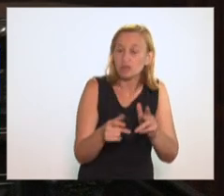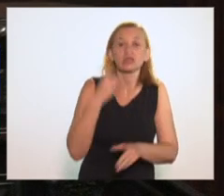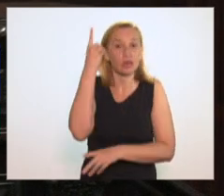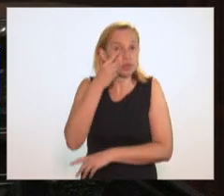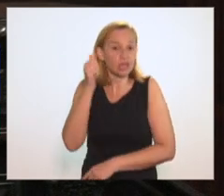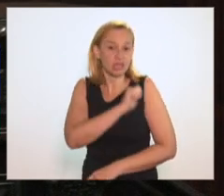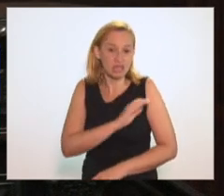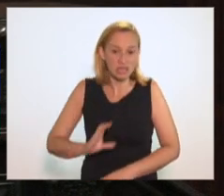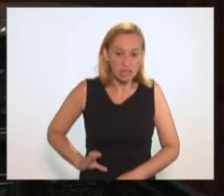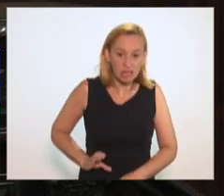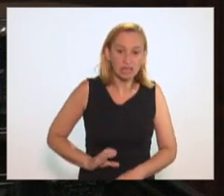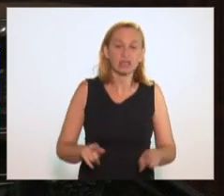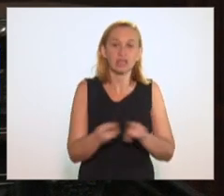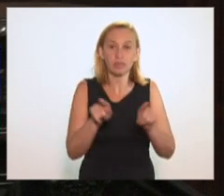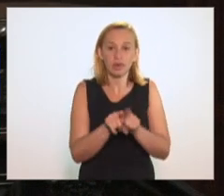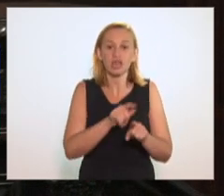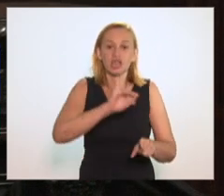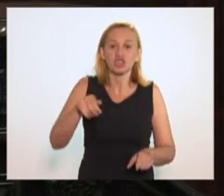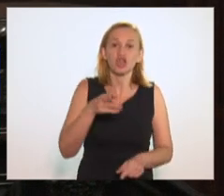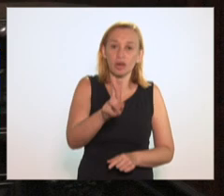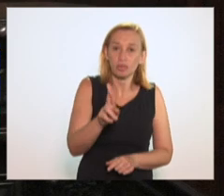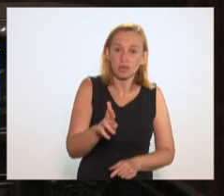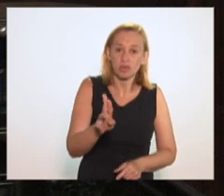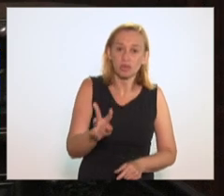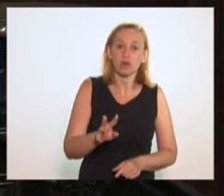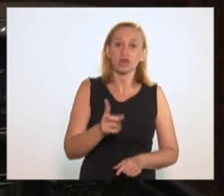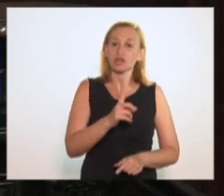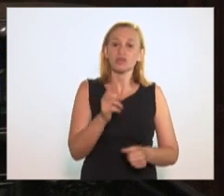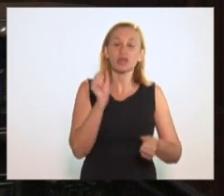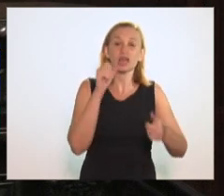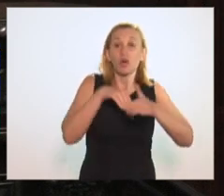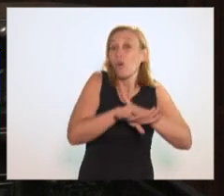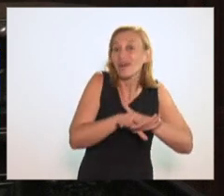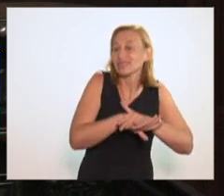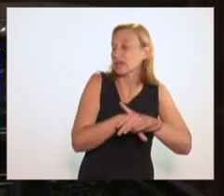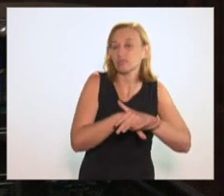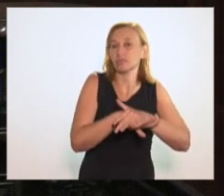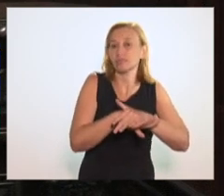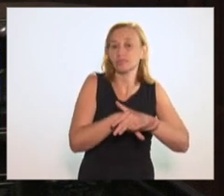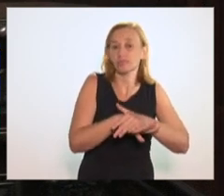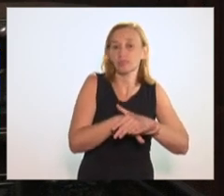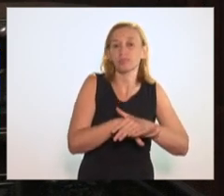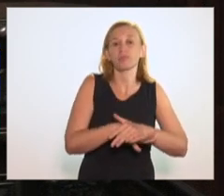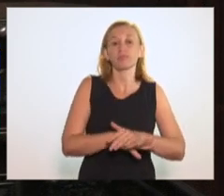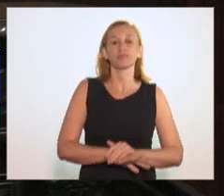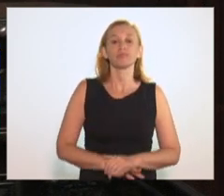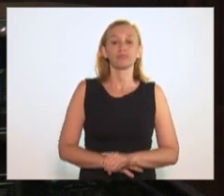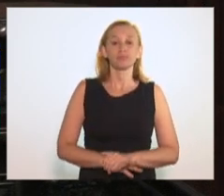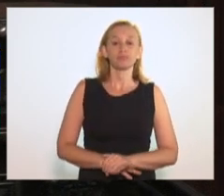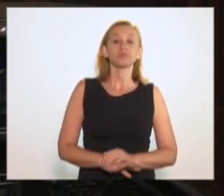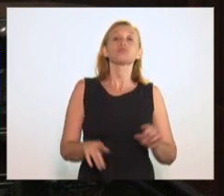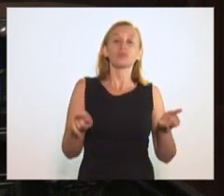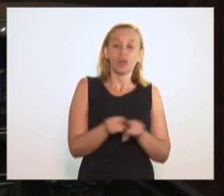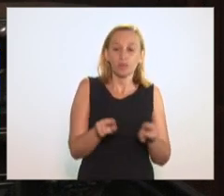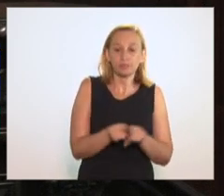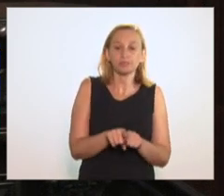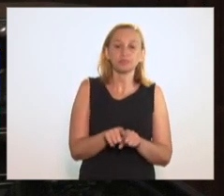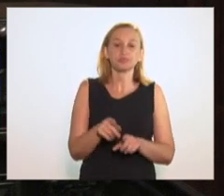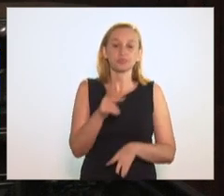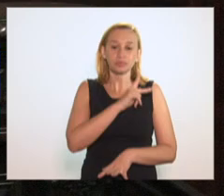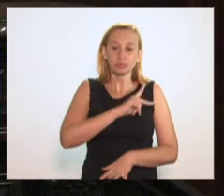André Siciliano com o deputado Jair Bittencourt não fiquem na gaveta, sejam implementados. Assim como o projeto